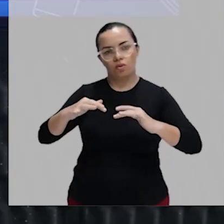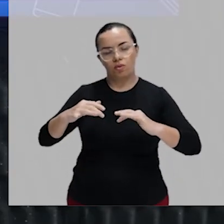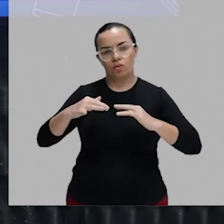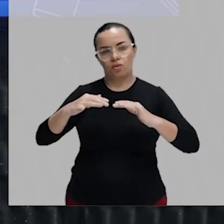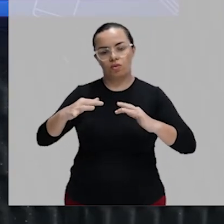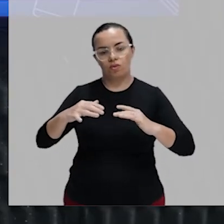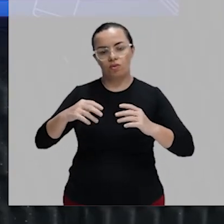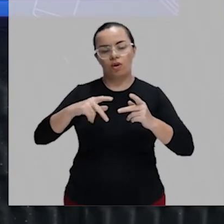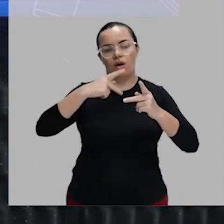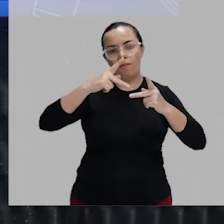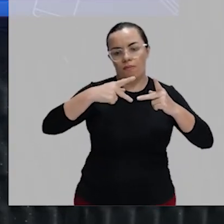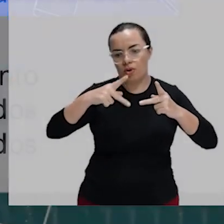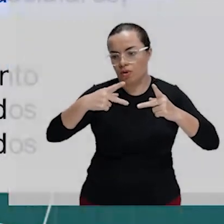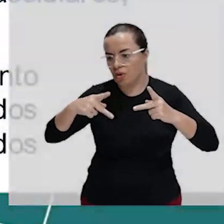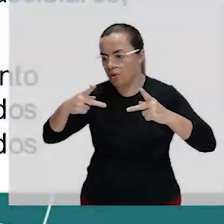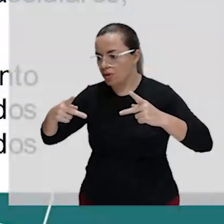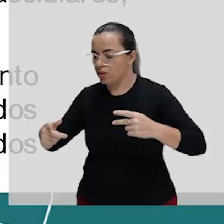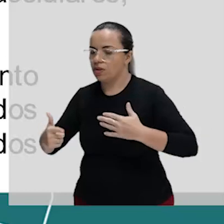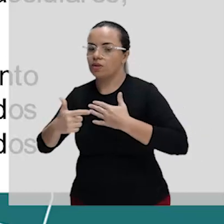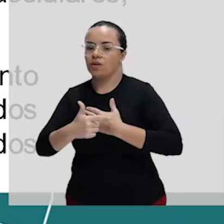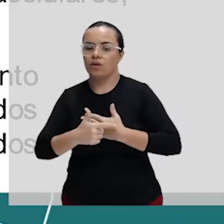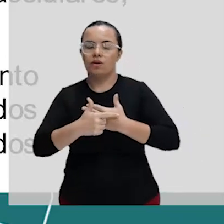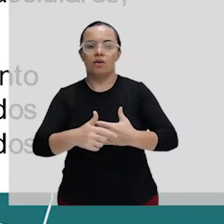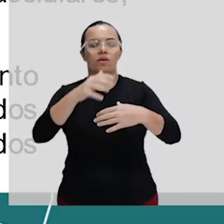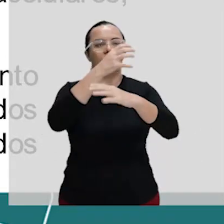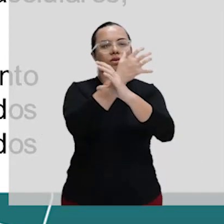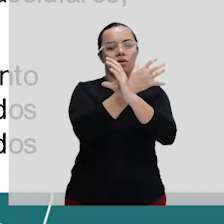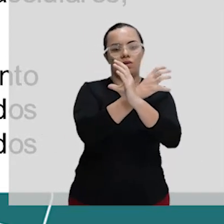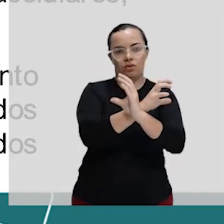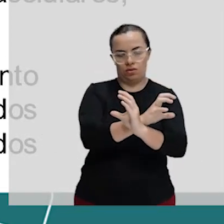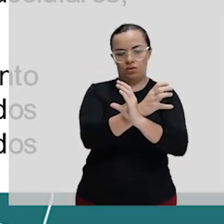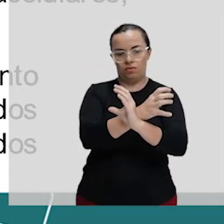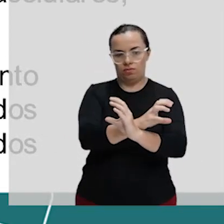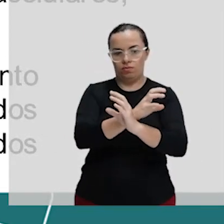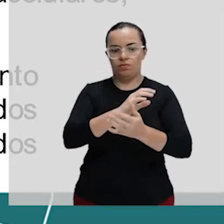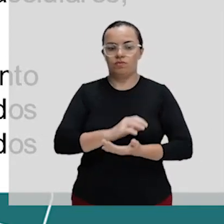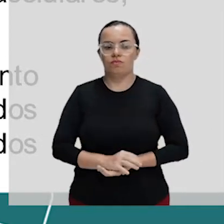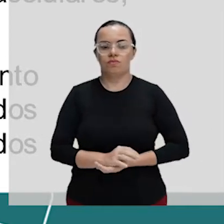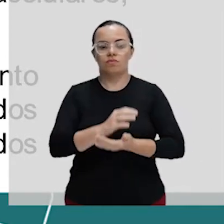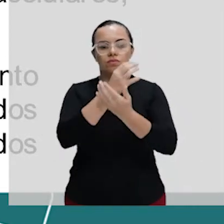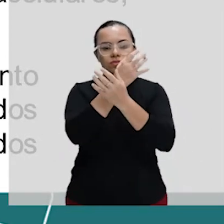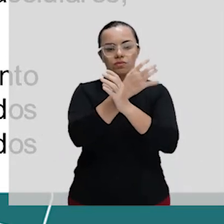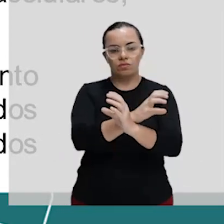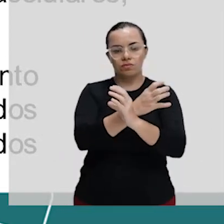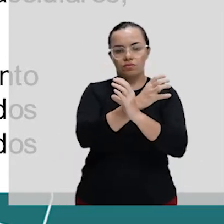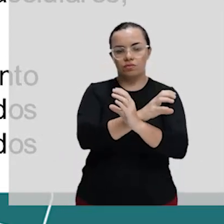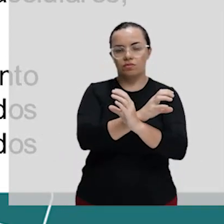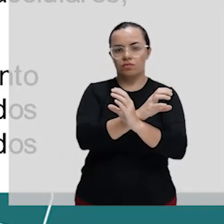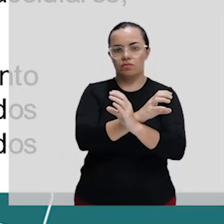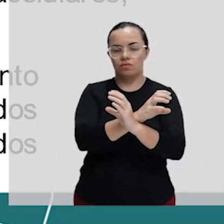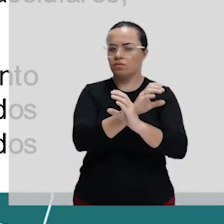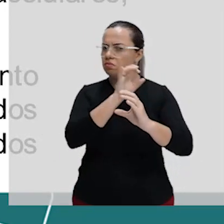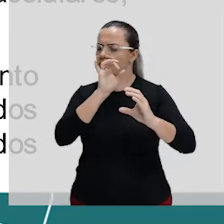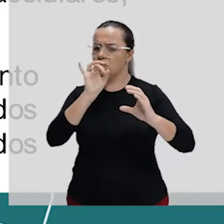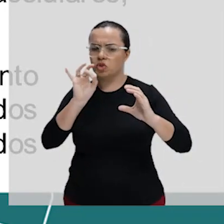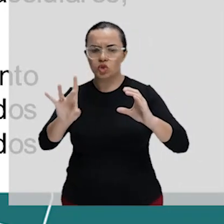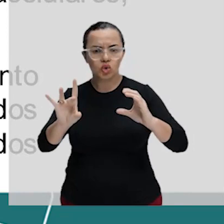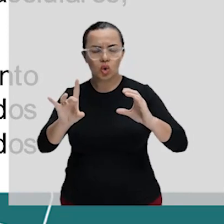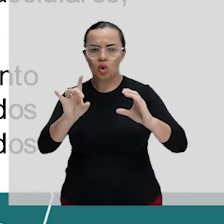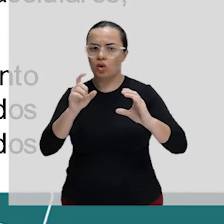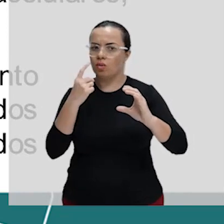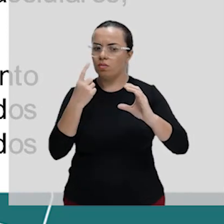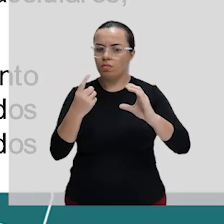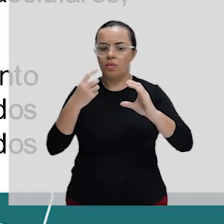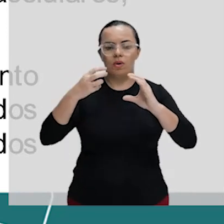pelas proteínas do citoesqueleto. Então, o citoesqueleto ele vai estar presente somente